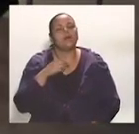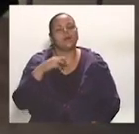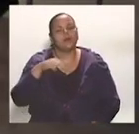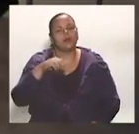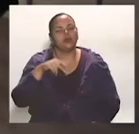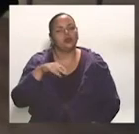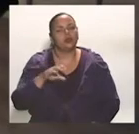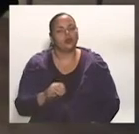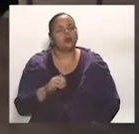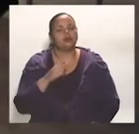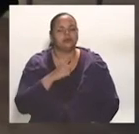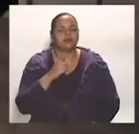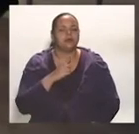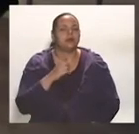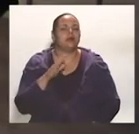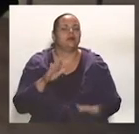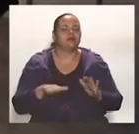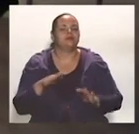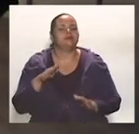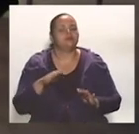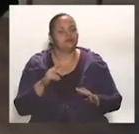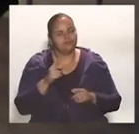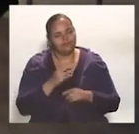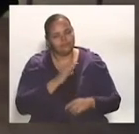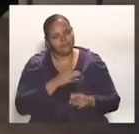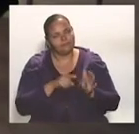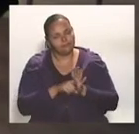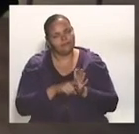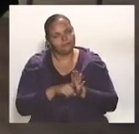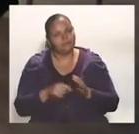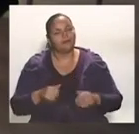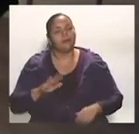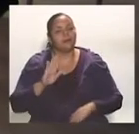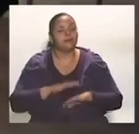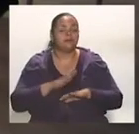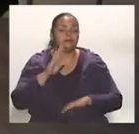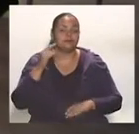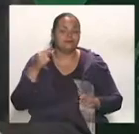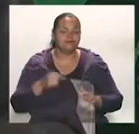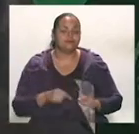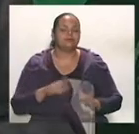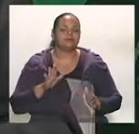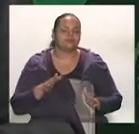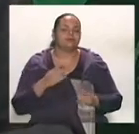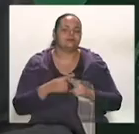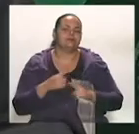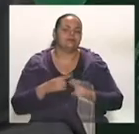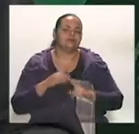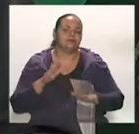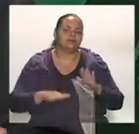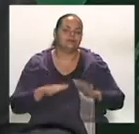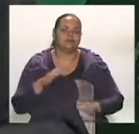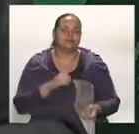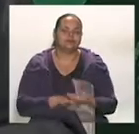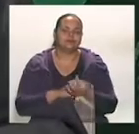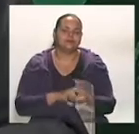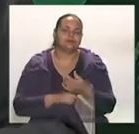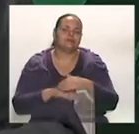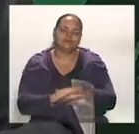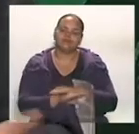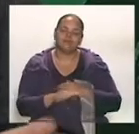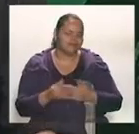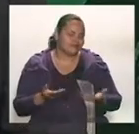de monopólio, ela tem que sofrer um regime de fiscalização maior, porque a possibilidade do cometimento de fraudes